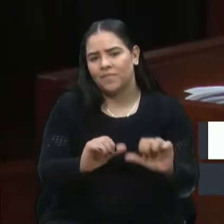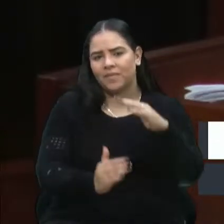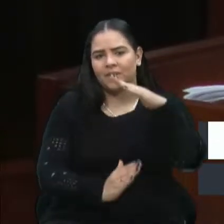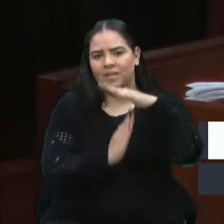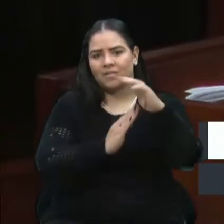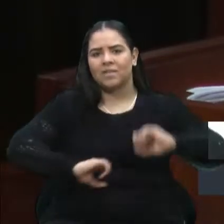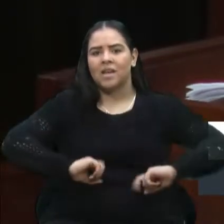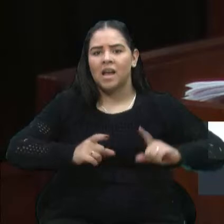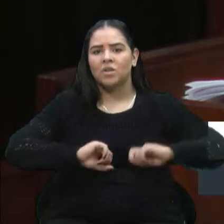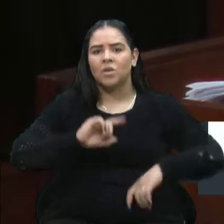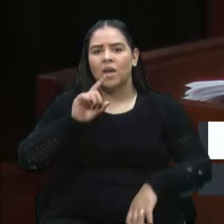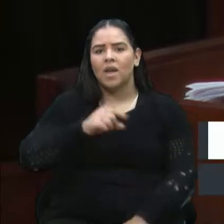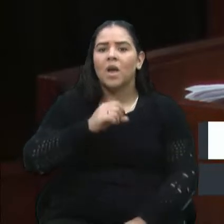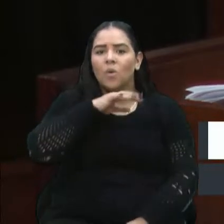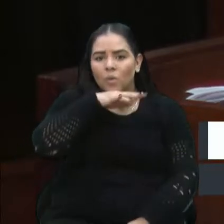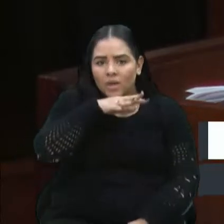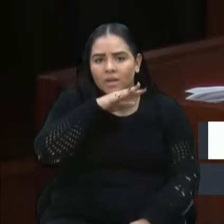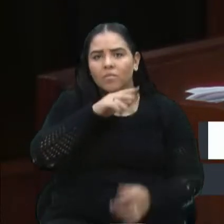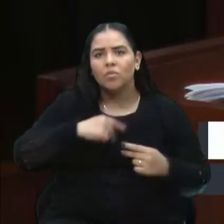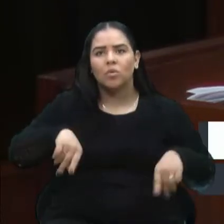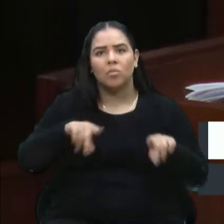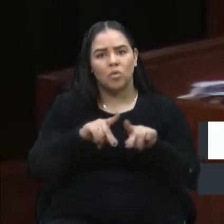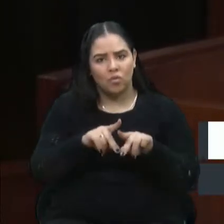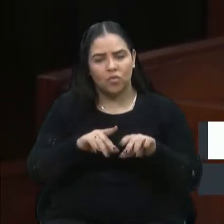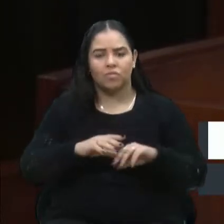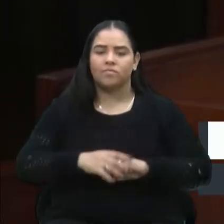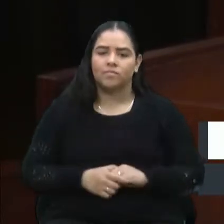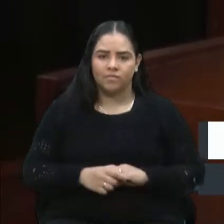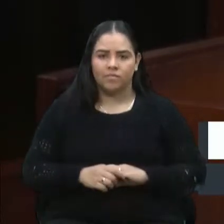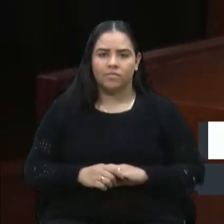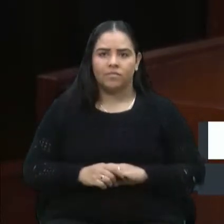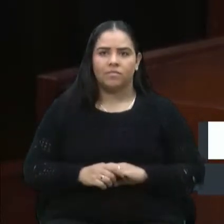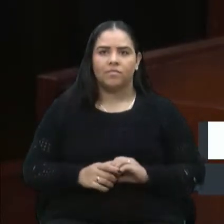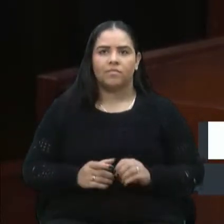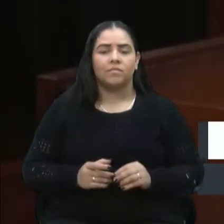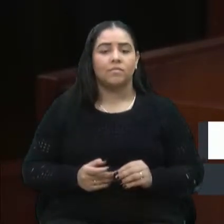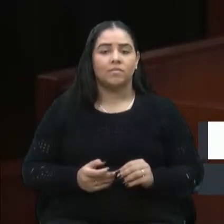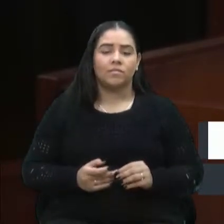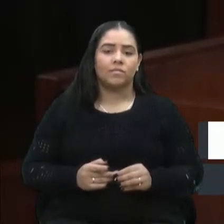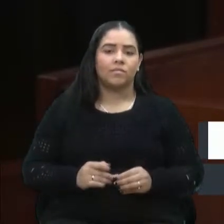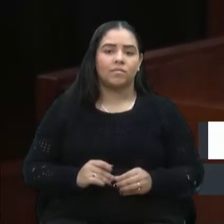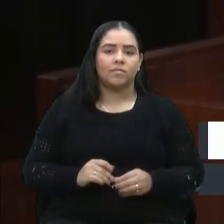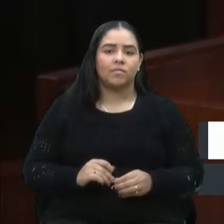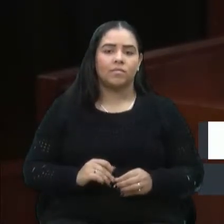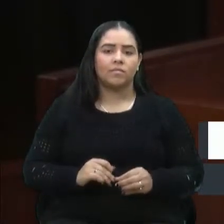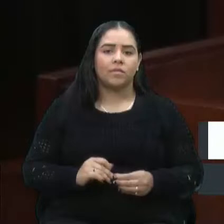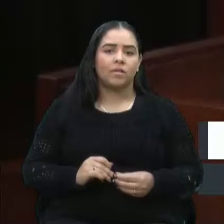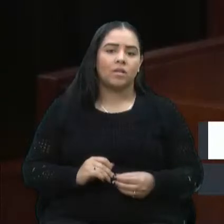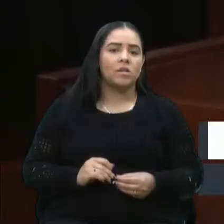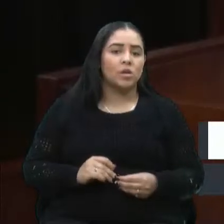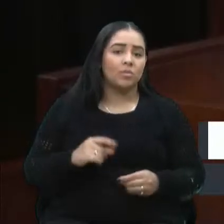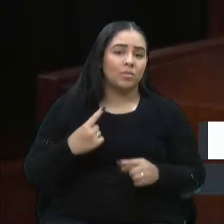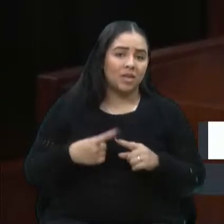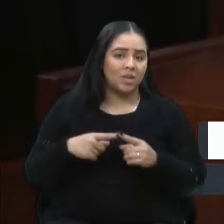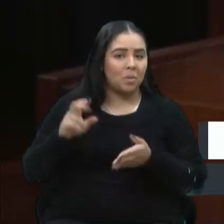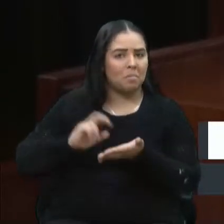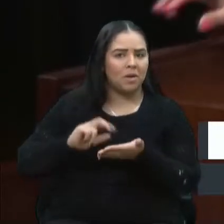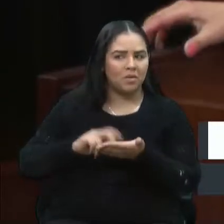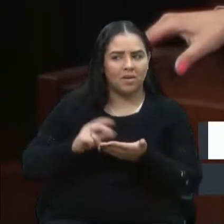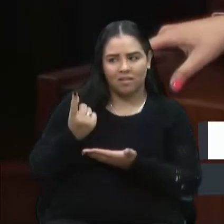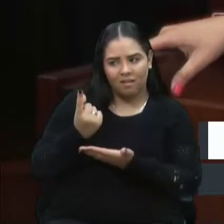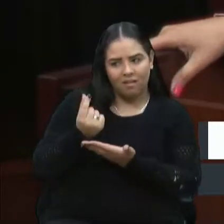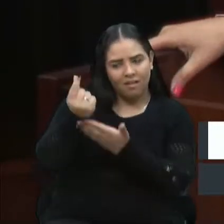só prejudica a população. Só prejudica a população, enquanto que os banqueiros estão ganhando bastante.